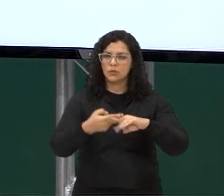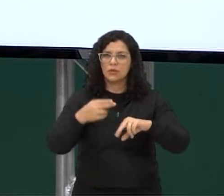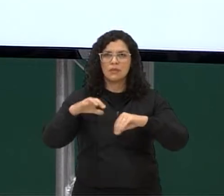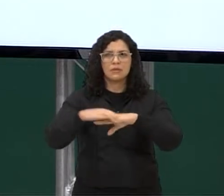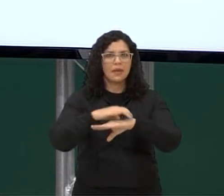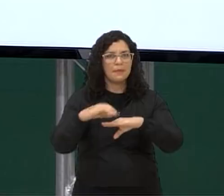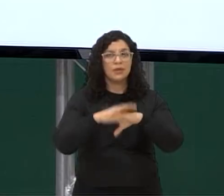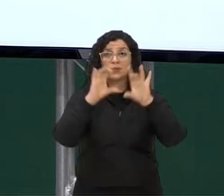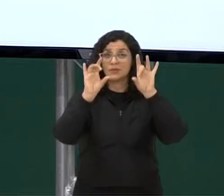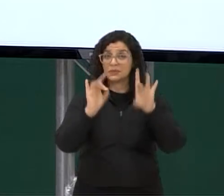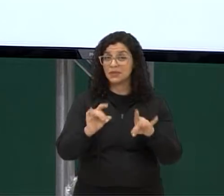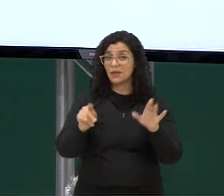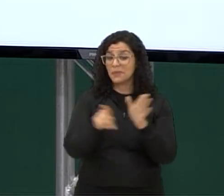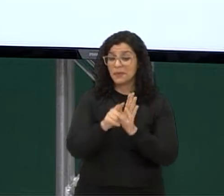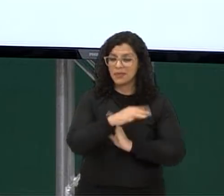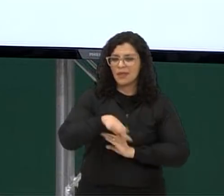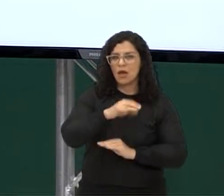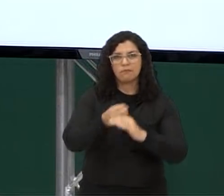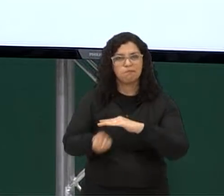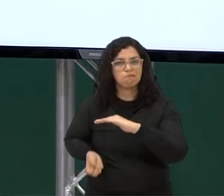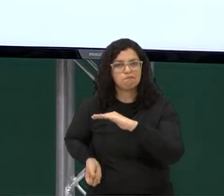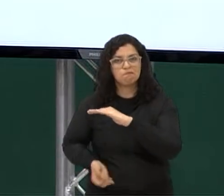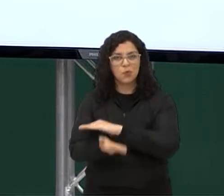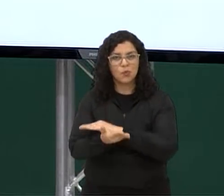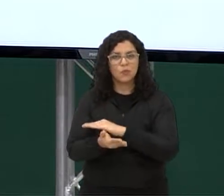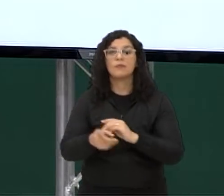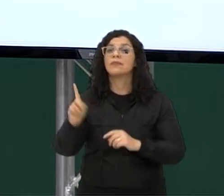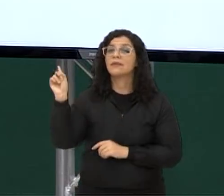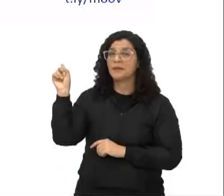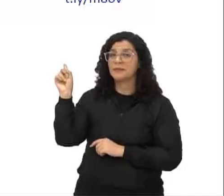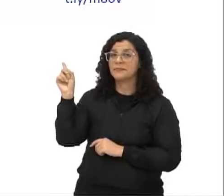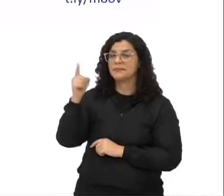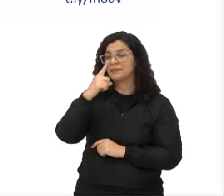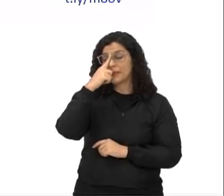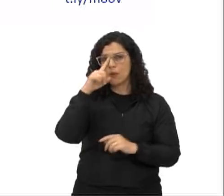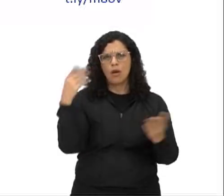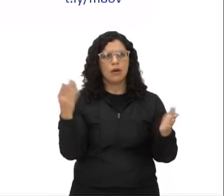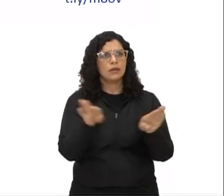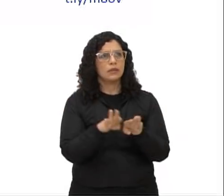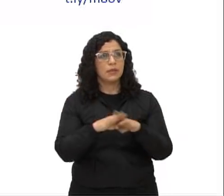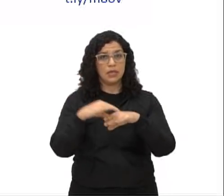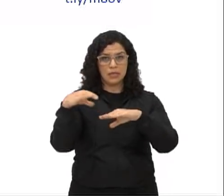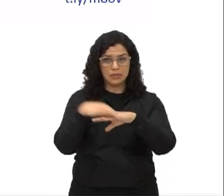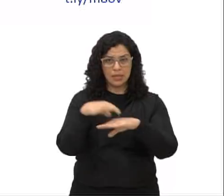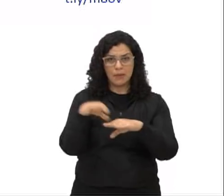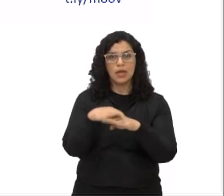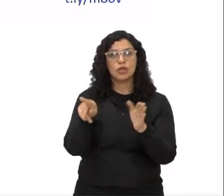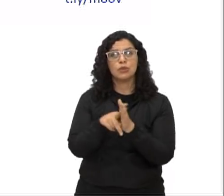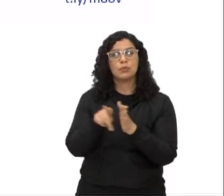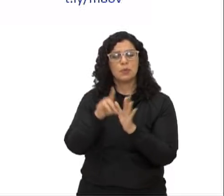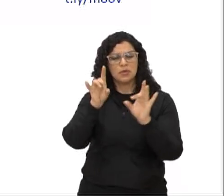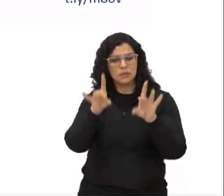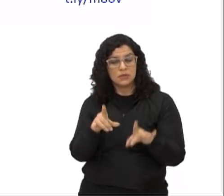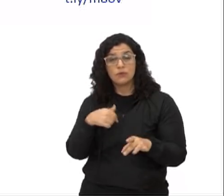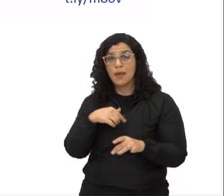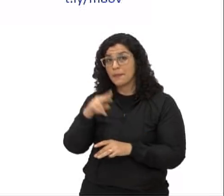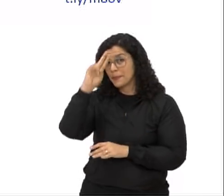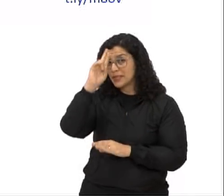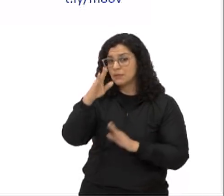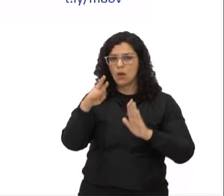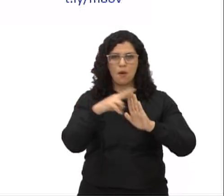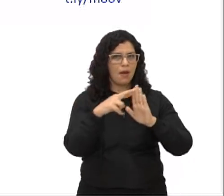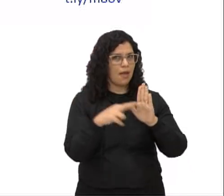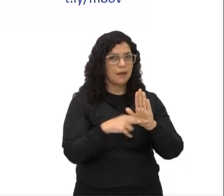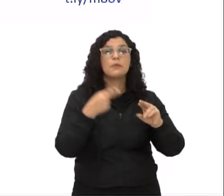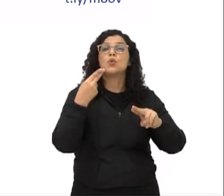calçado especial para aquela região, que é que nós vamos vender aqui, né? Então, por isso, o uso de sapatos de boliche é uma das principais regras do